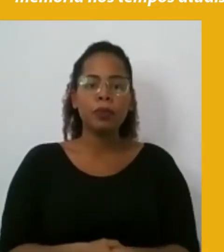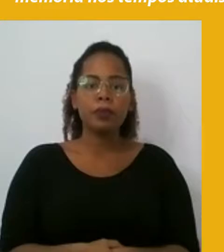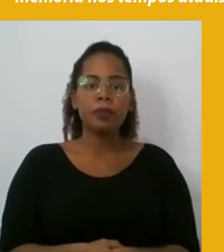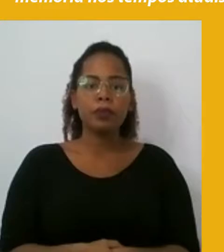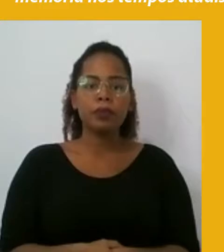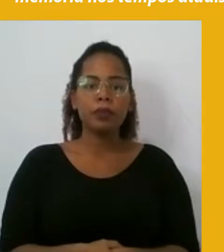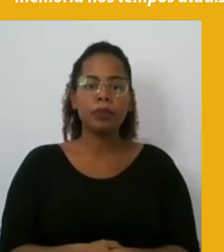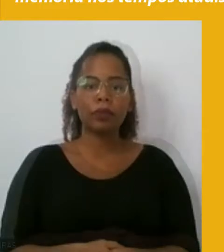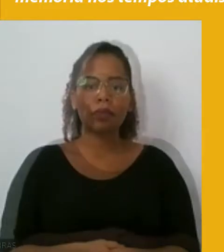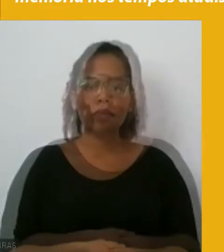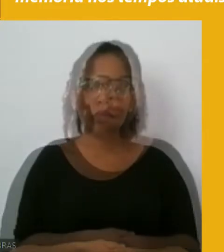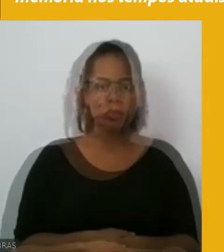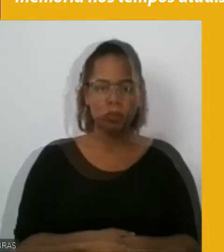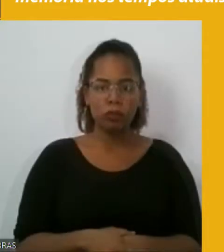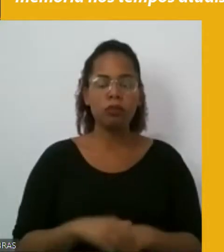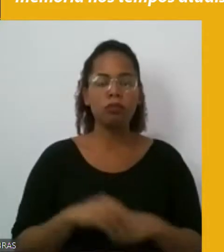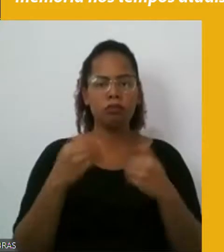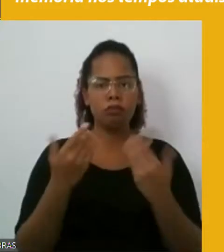A matéria do jornal diz: